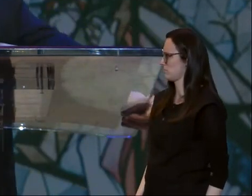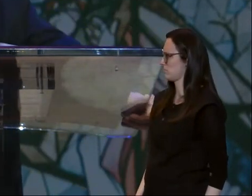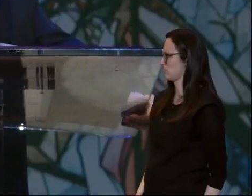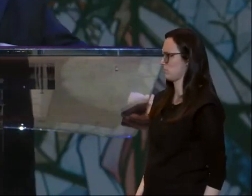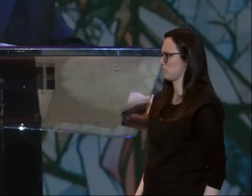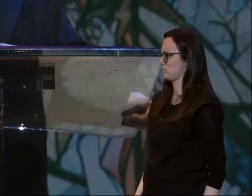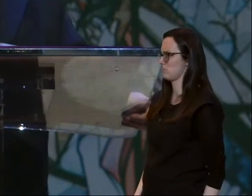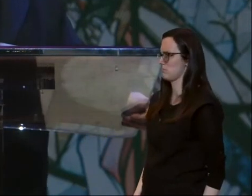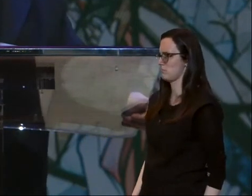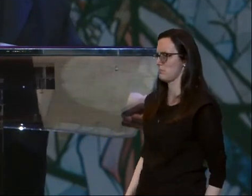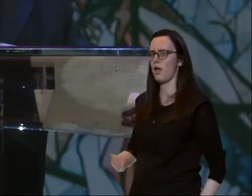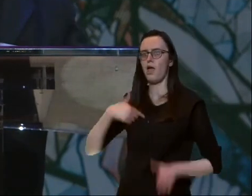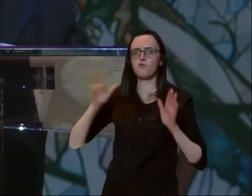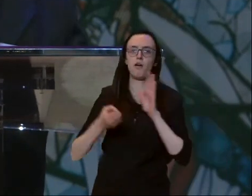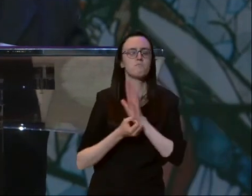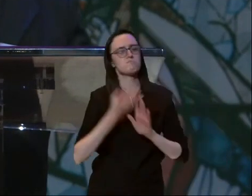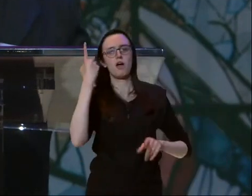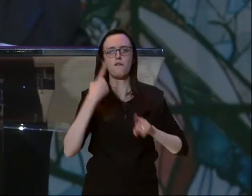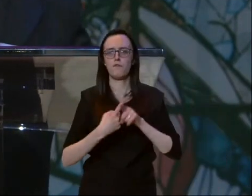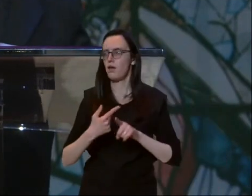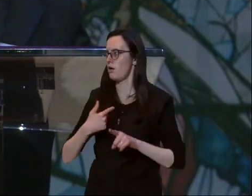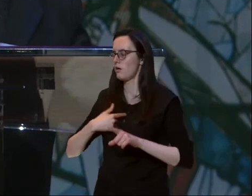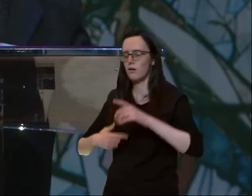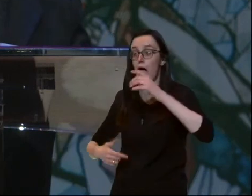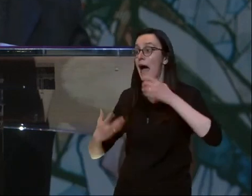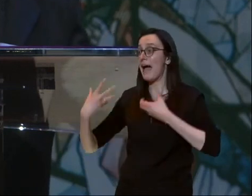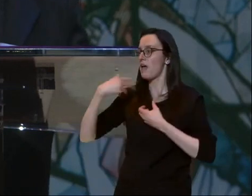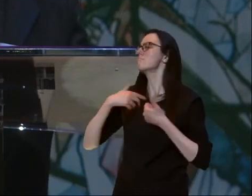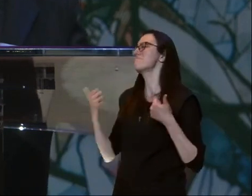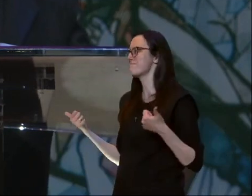Já perdi a conta. Eu saí dali passando mal.